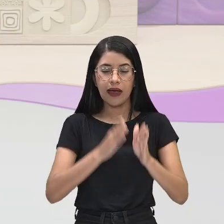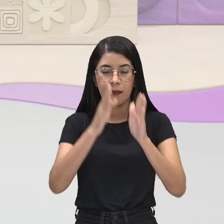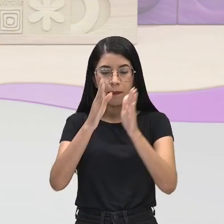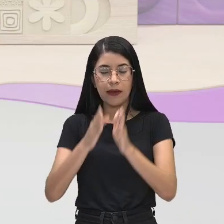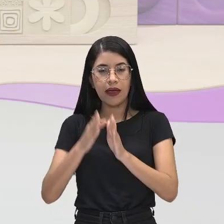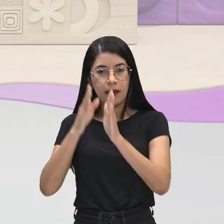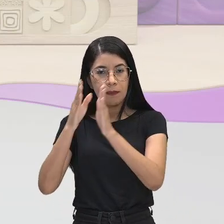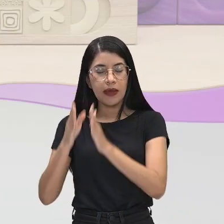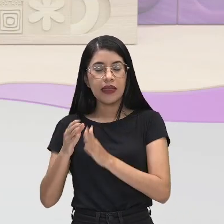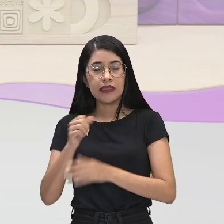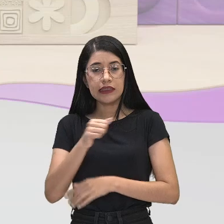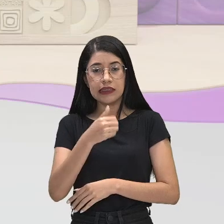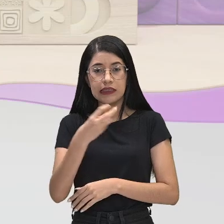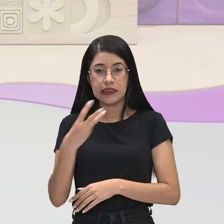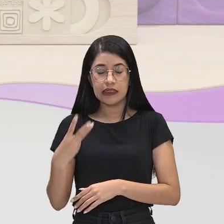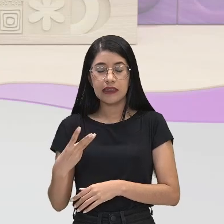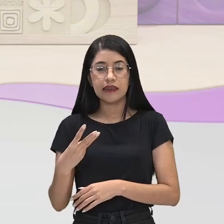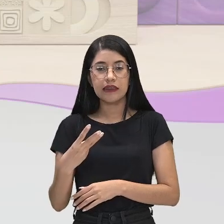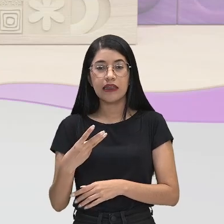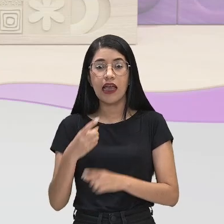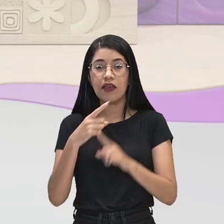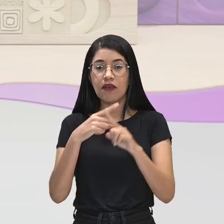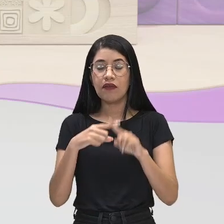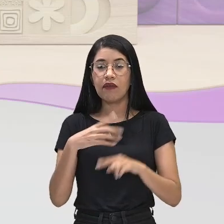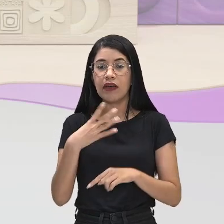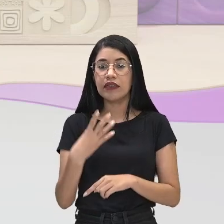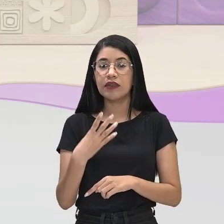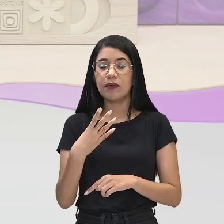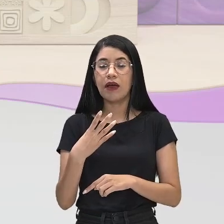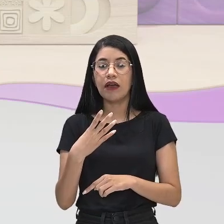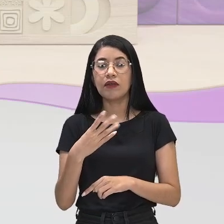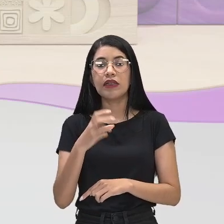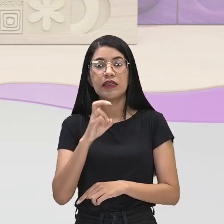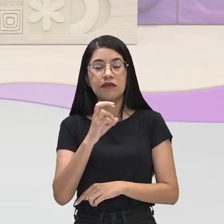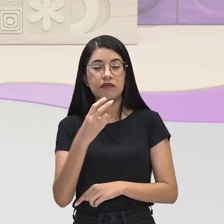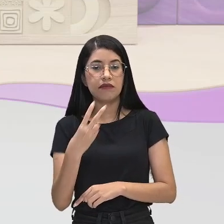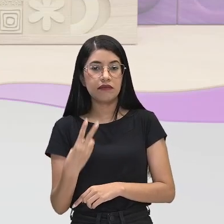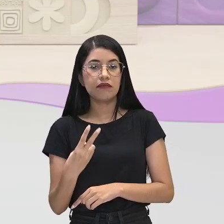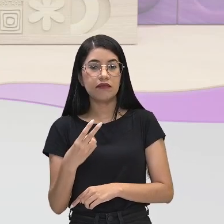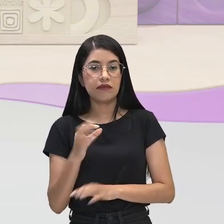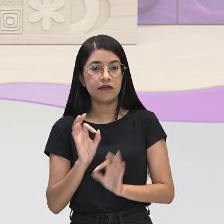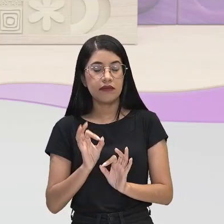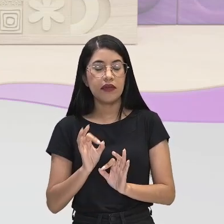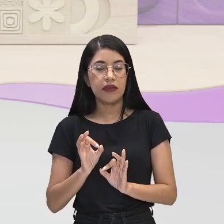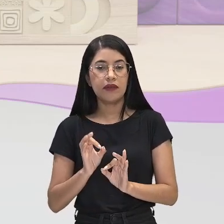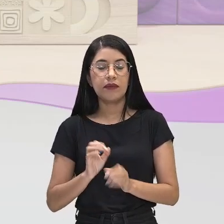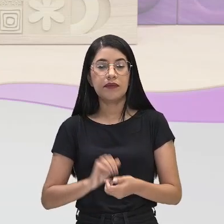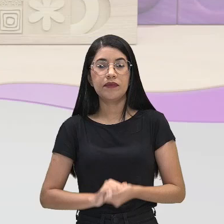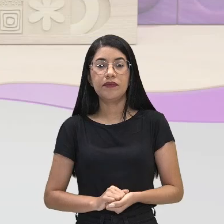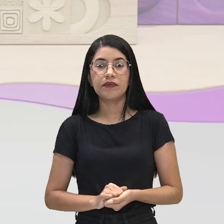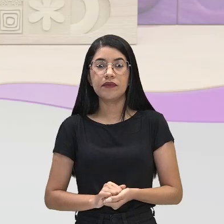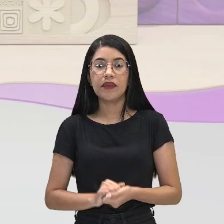dessas 13 cartas vezes 4 vai dar 52, que é o meu espaço